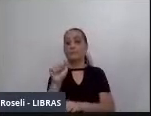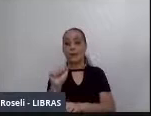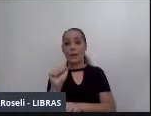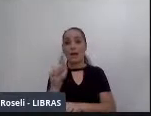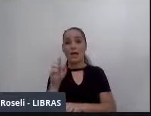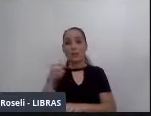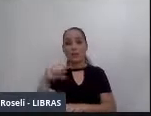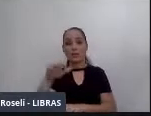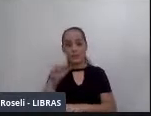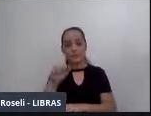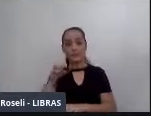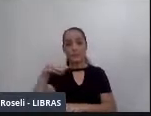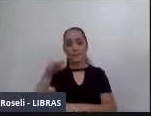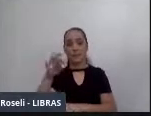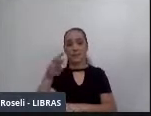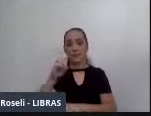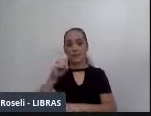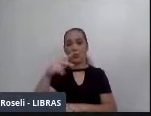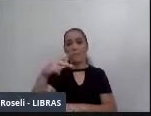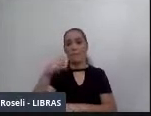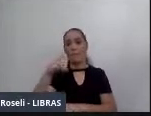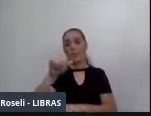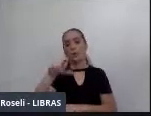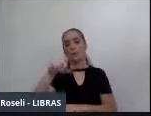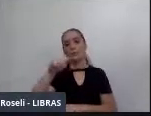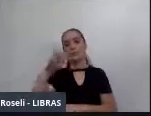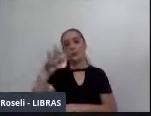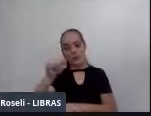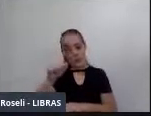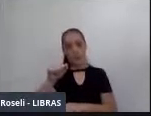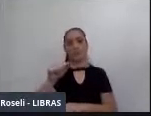organização da cátedra na Unicamp. O próximo, por favor.